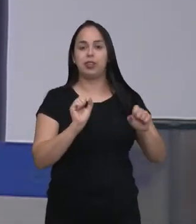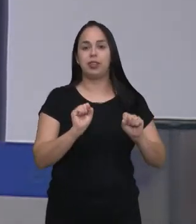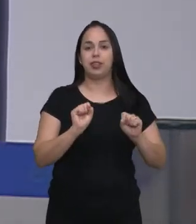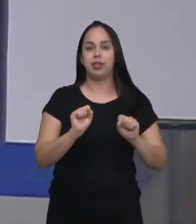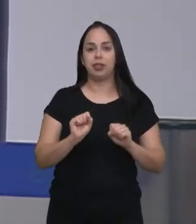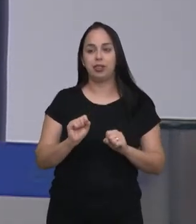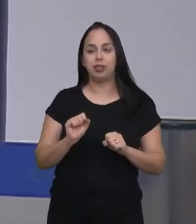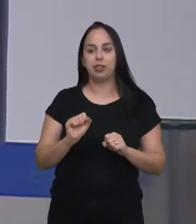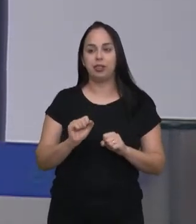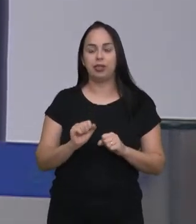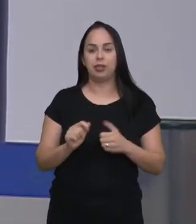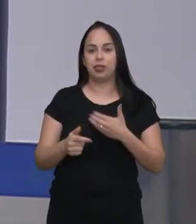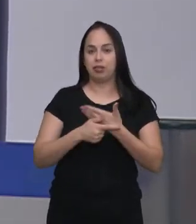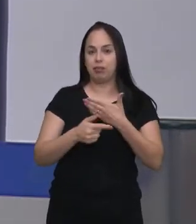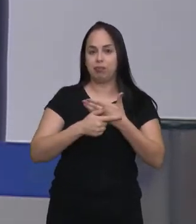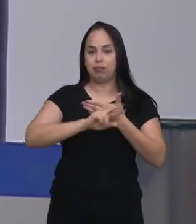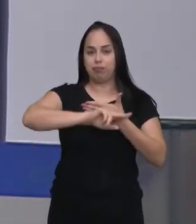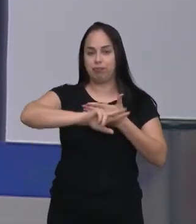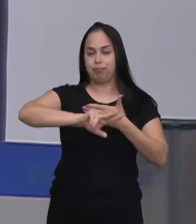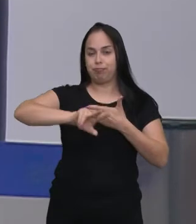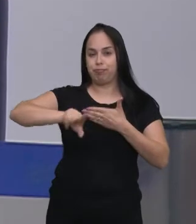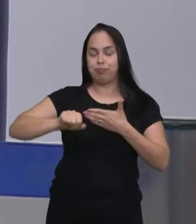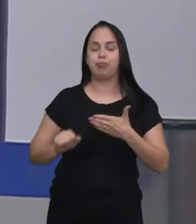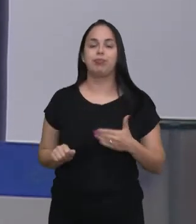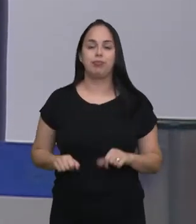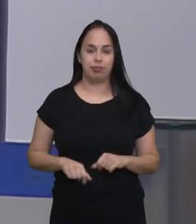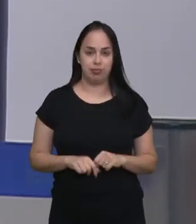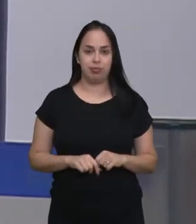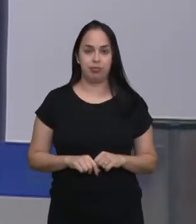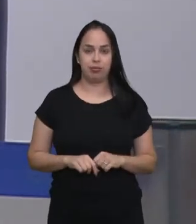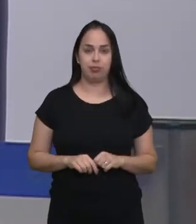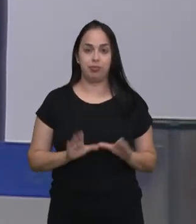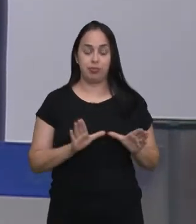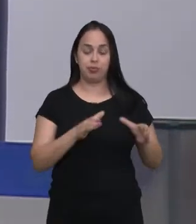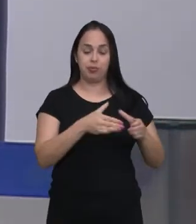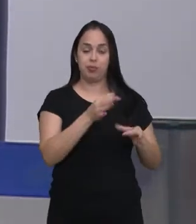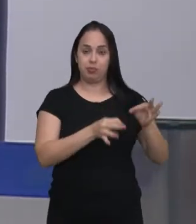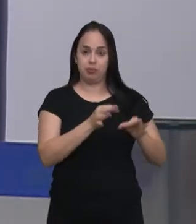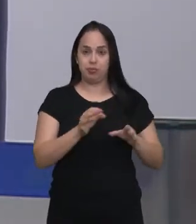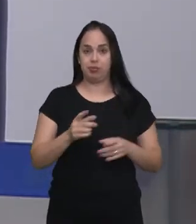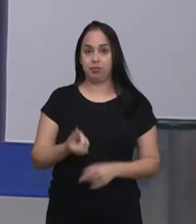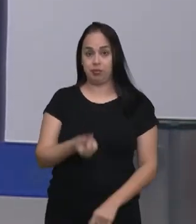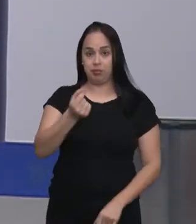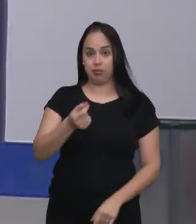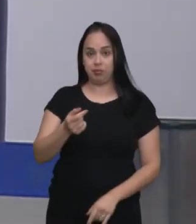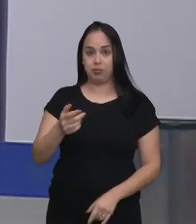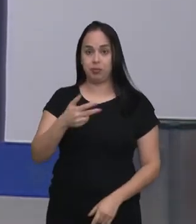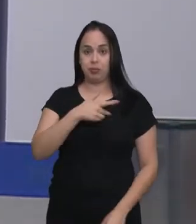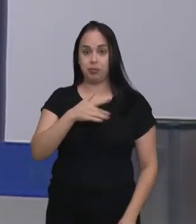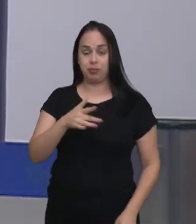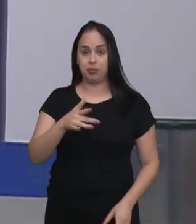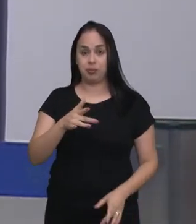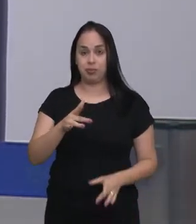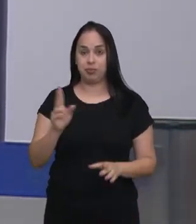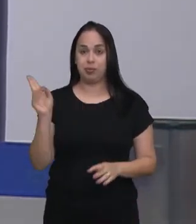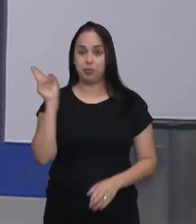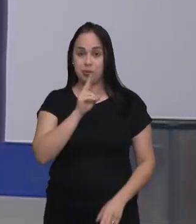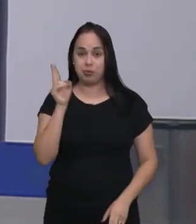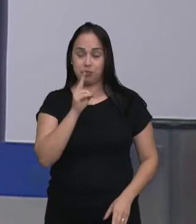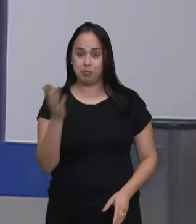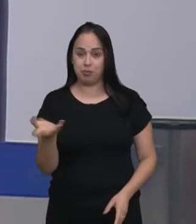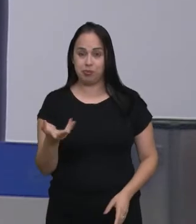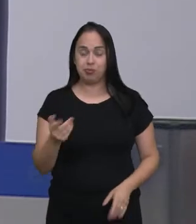provimento efetivo e da outras providências. Comissões de Justiça e Economia, rito urgente, término do prazo para